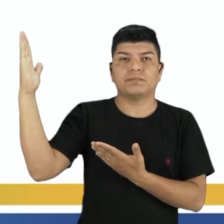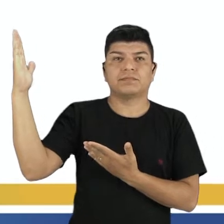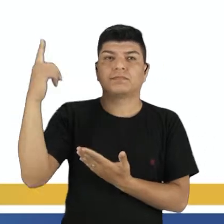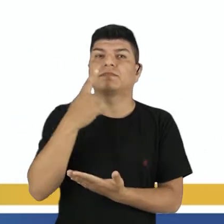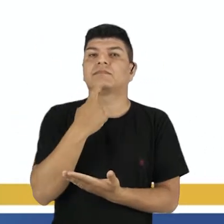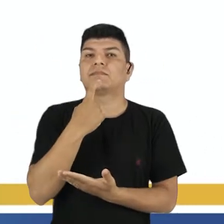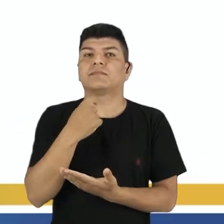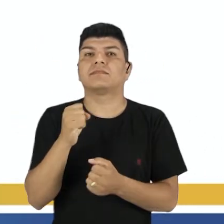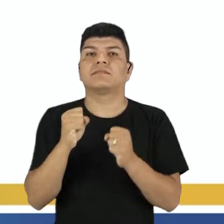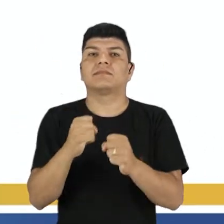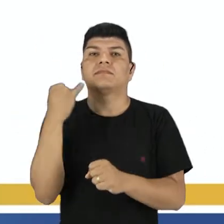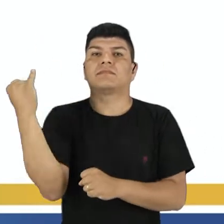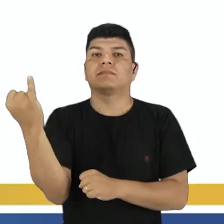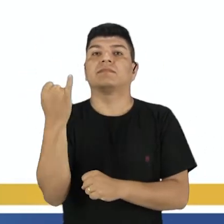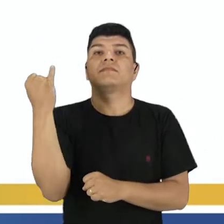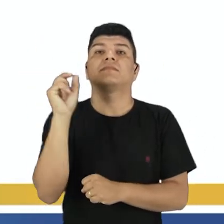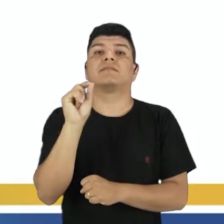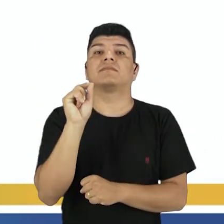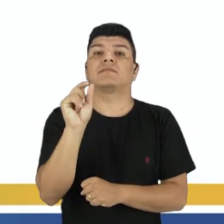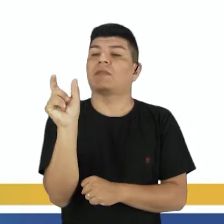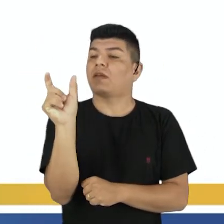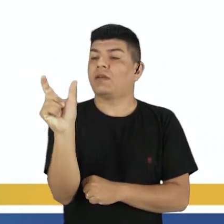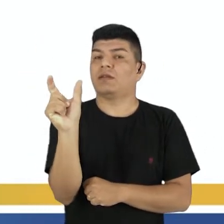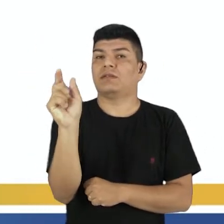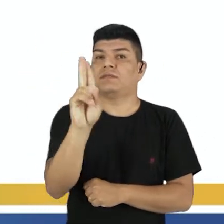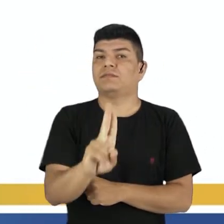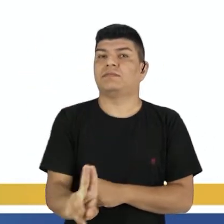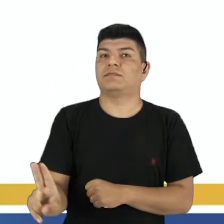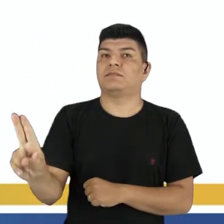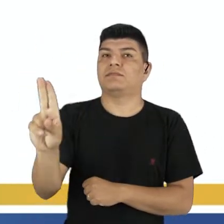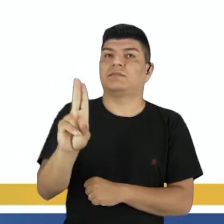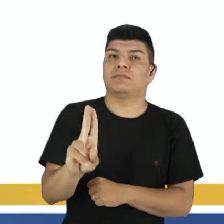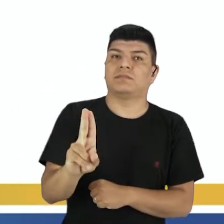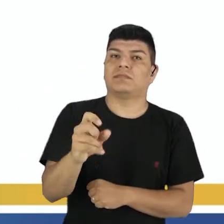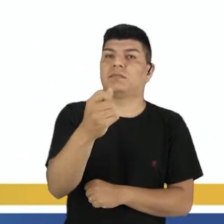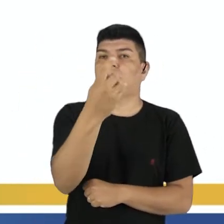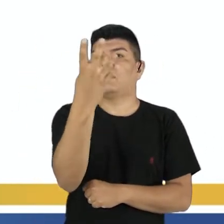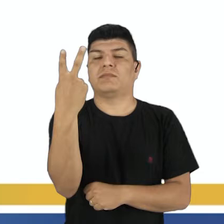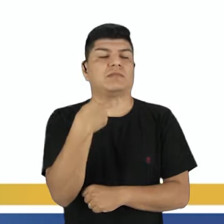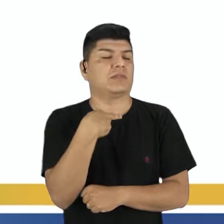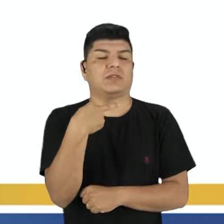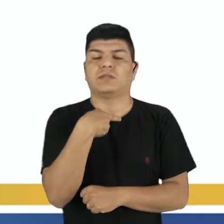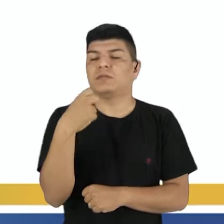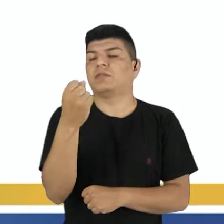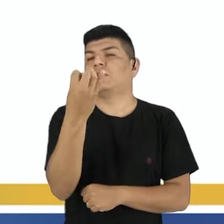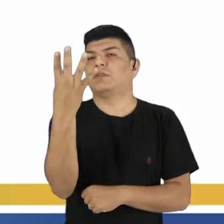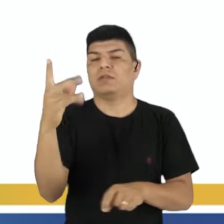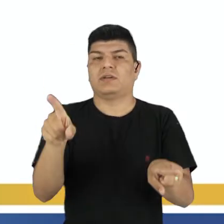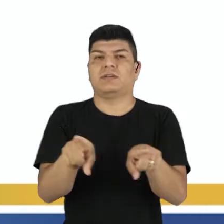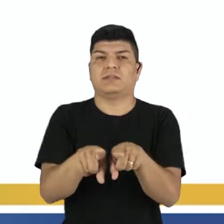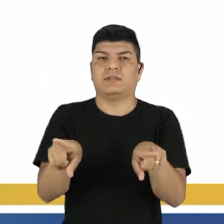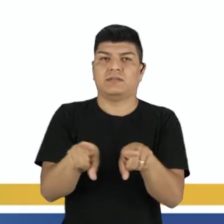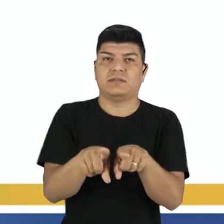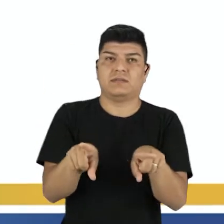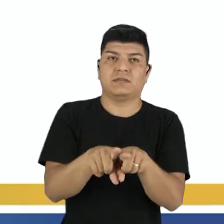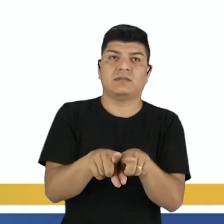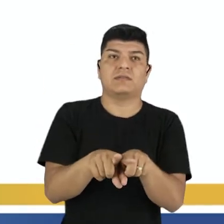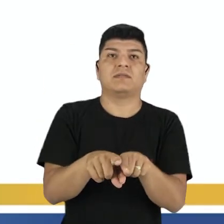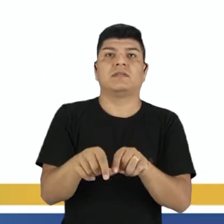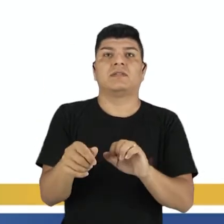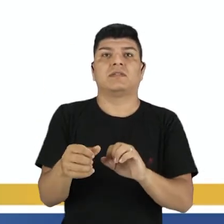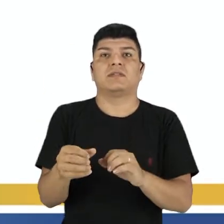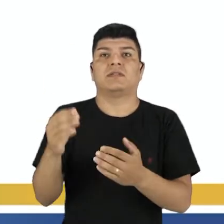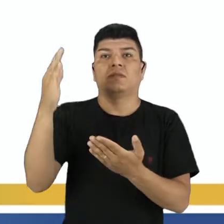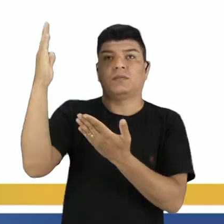vermelho mostra um ponto importante, que é as palavras que nós usamos tanto para contáveis quanto para incontáveis, que é a lot of